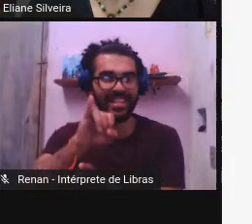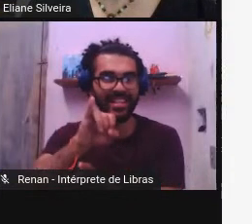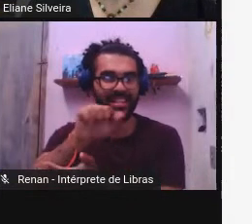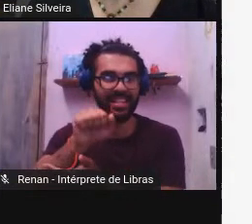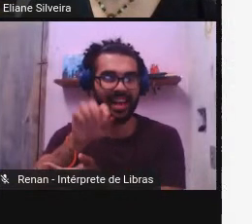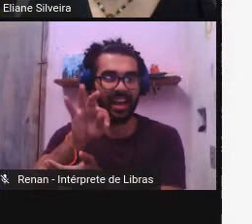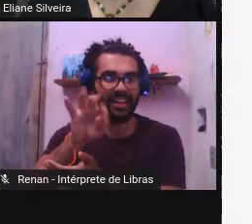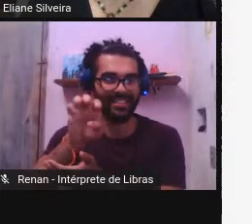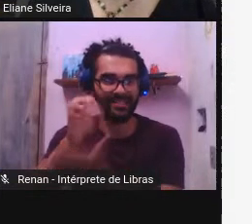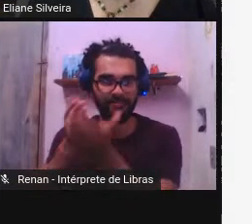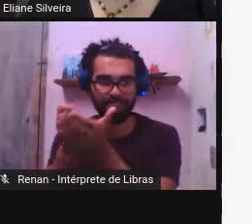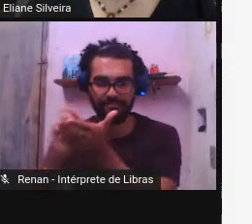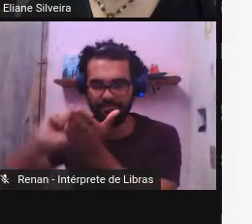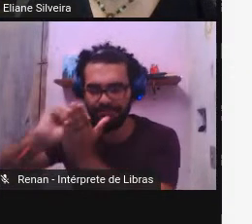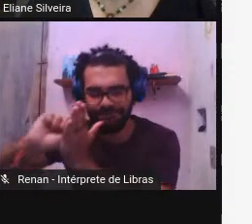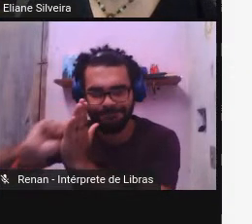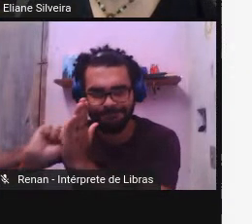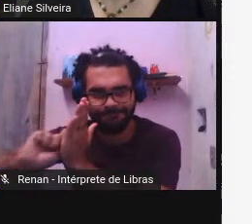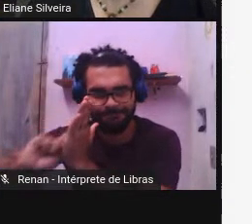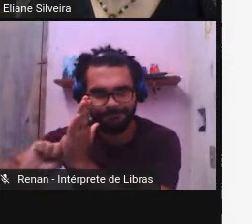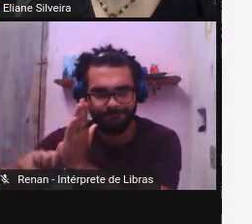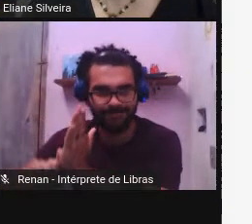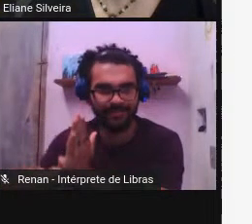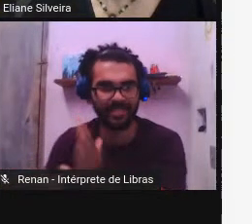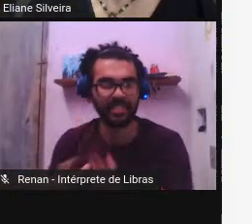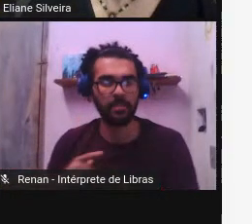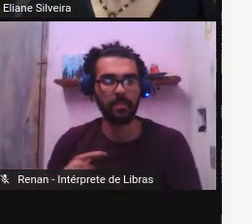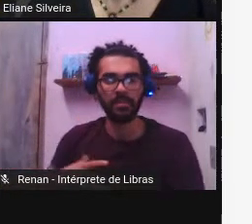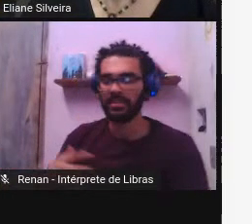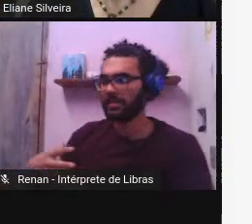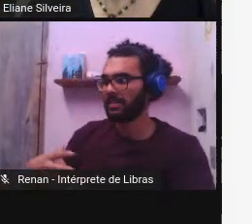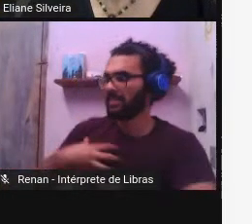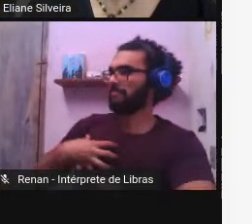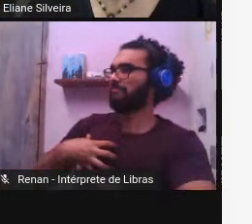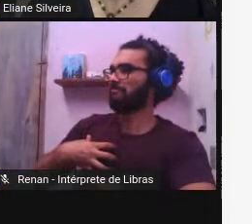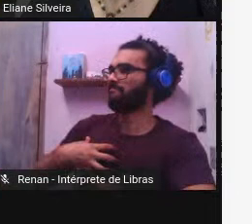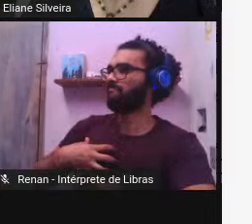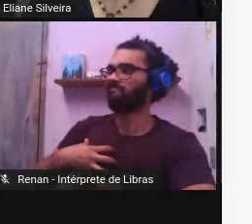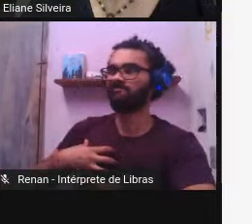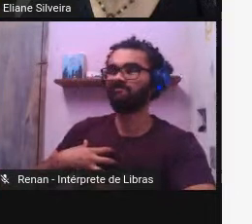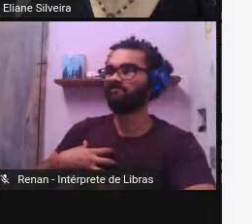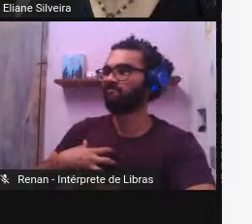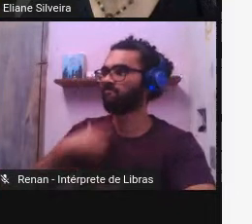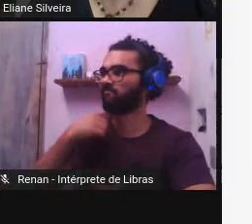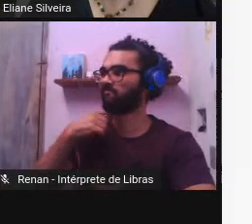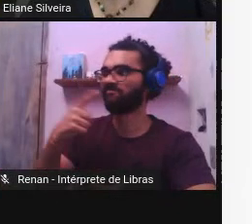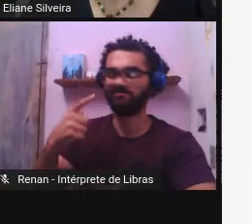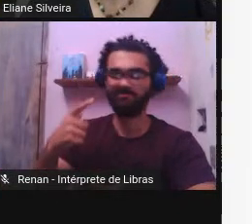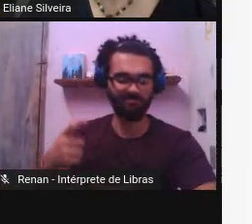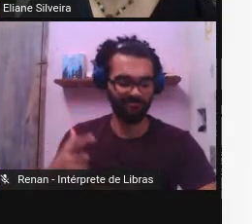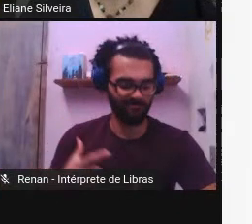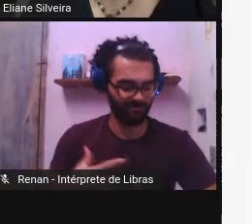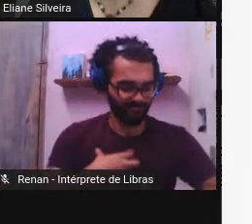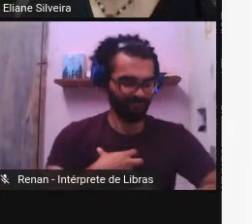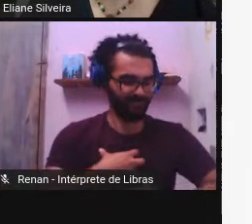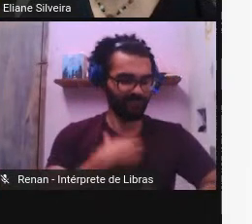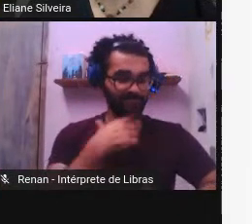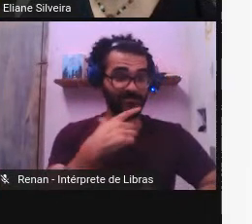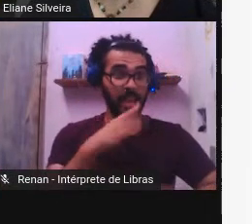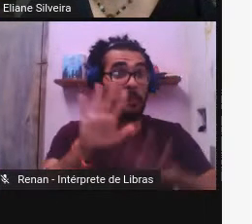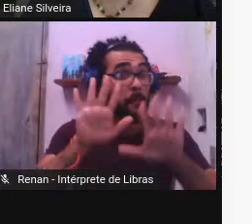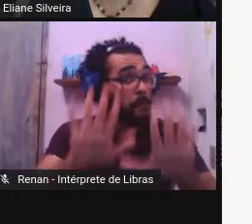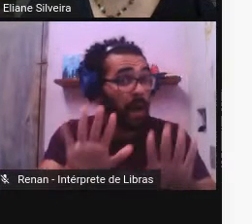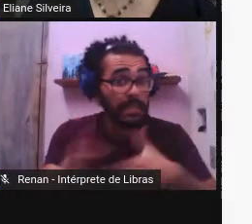duas experiências de fracasso, de certa maneira. Contudo, Saussure narra essas lembranças com grande admiração pelo